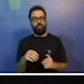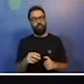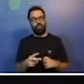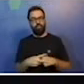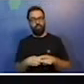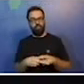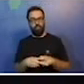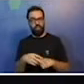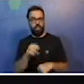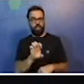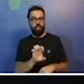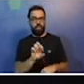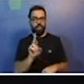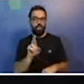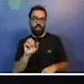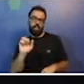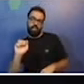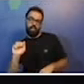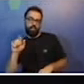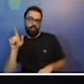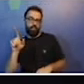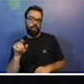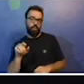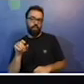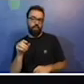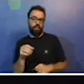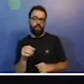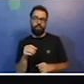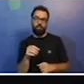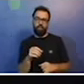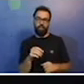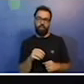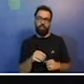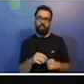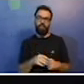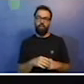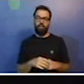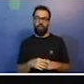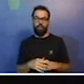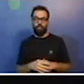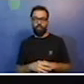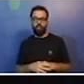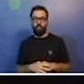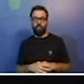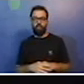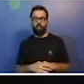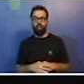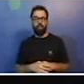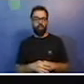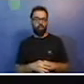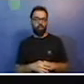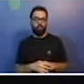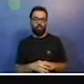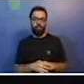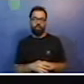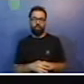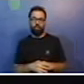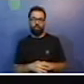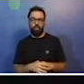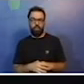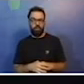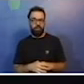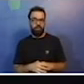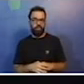ser, também concordando com 20 centímetros de tecido. Porque nós temos aí